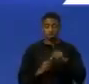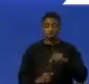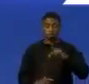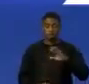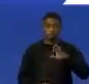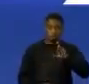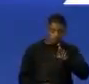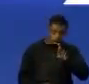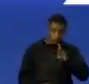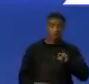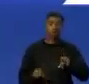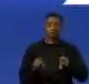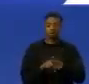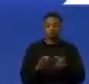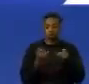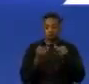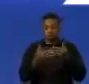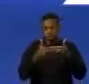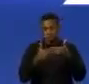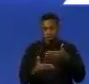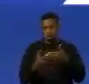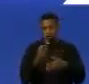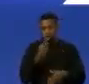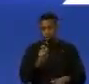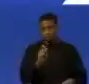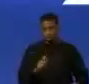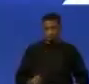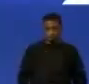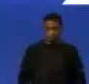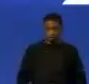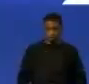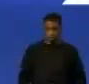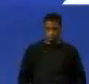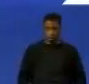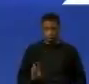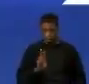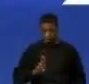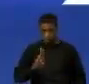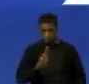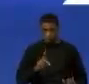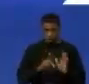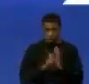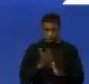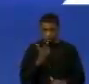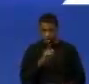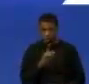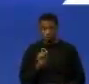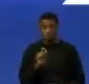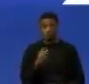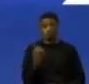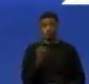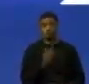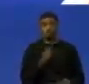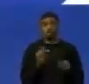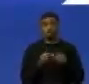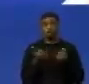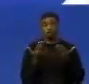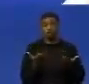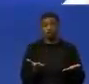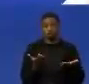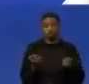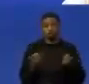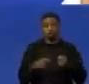PCR. E durante a explicação, ele fala o seguinte, que para a utilização dessa técnica, o que a gente tem que fazer? A gente tem